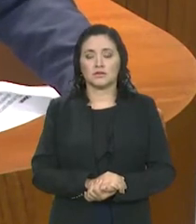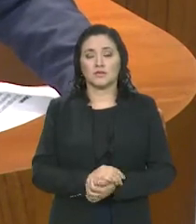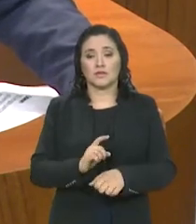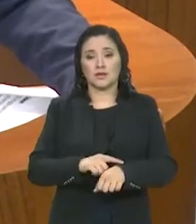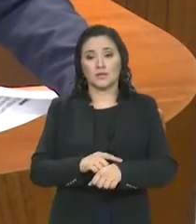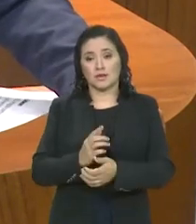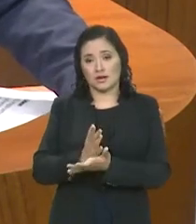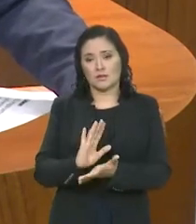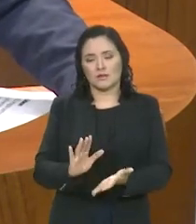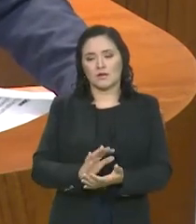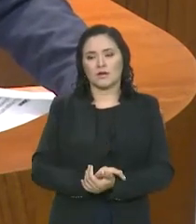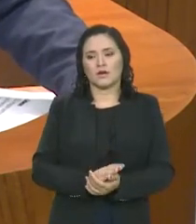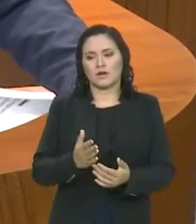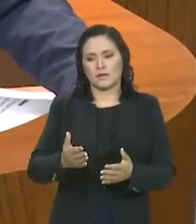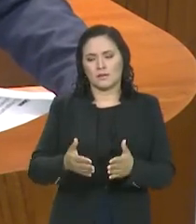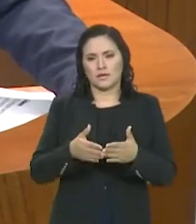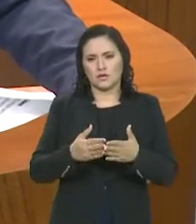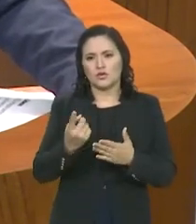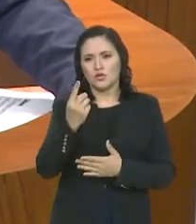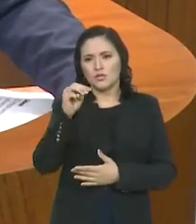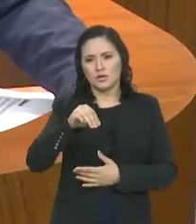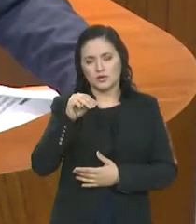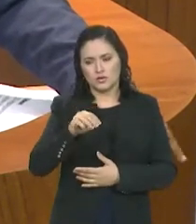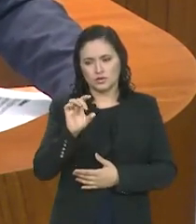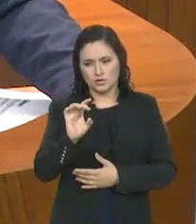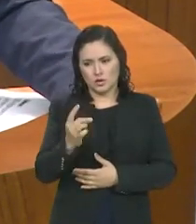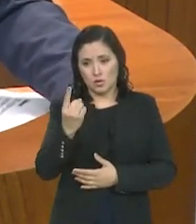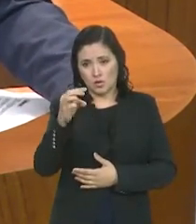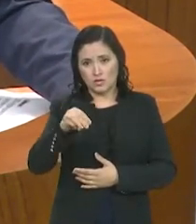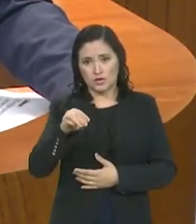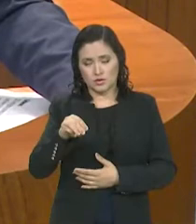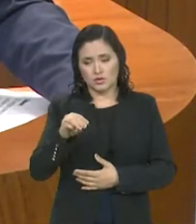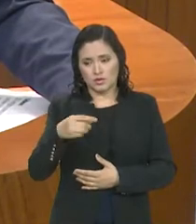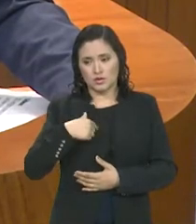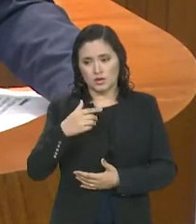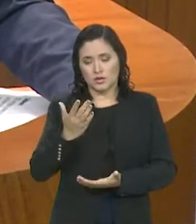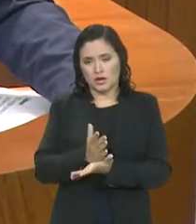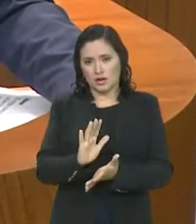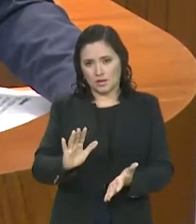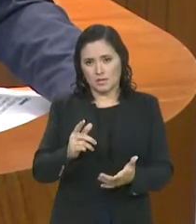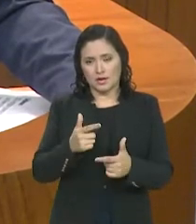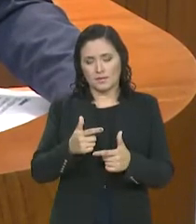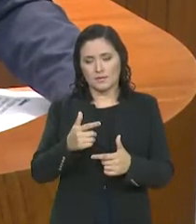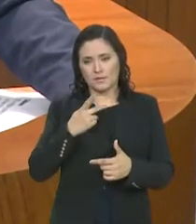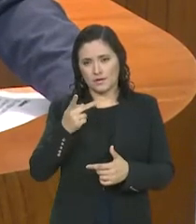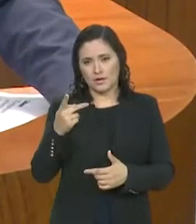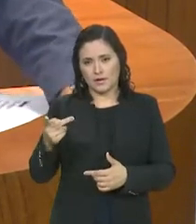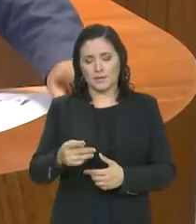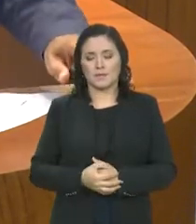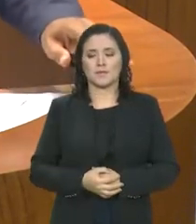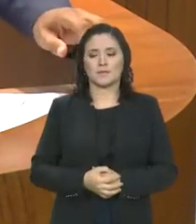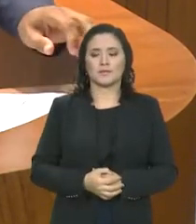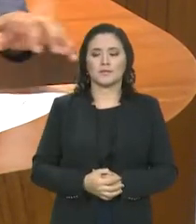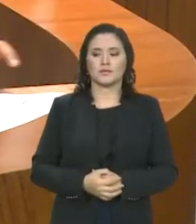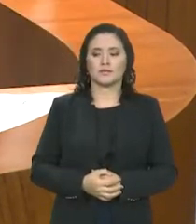Senhor presidente, um minuto somente. Um minuto. Eu finalizo para sobre o FEI, por gentileza. Conclusão do vosso pronunciamento, deputado